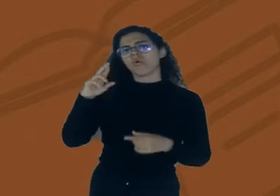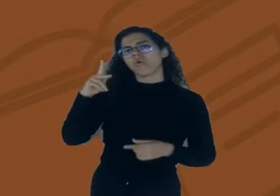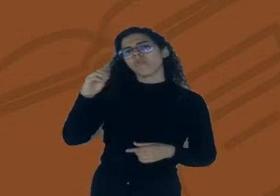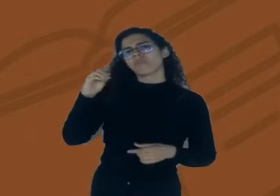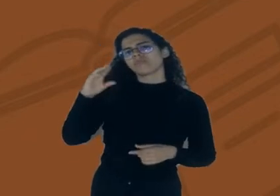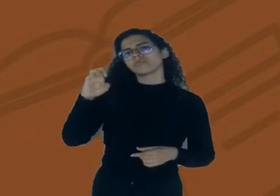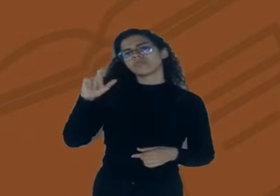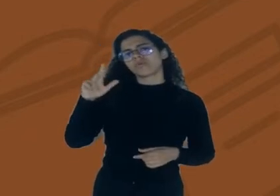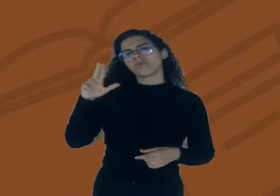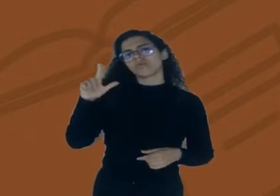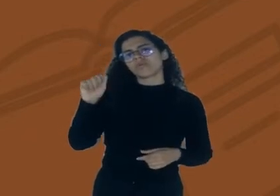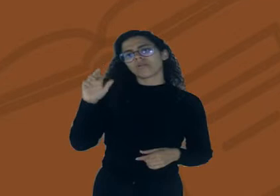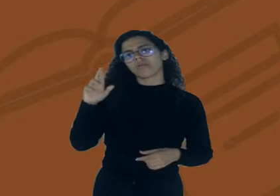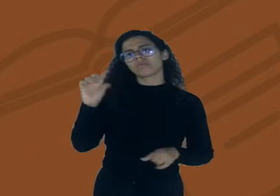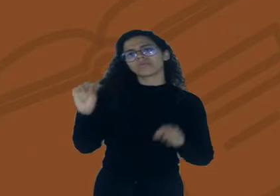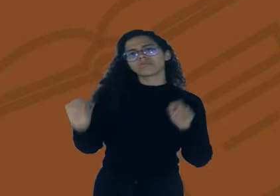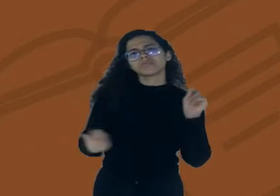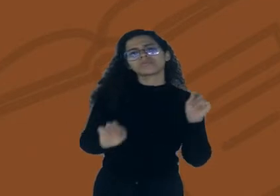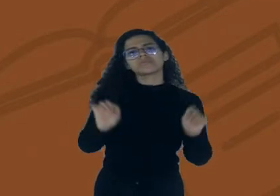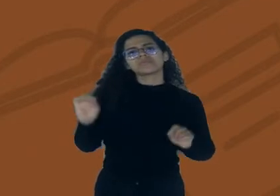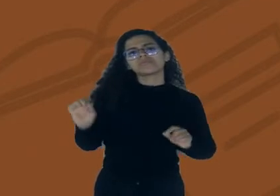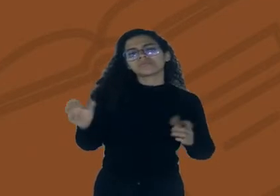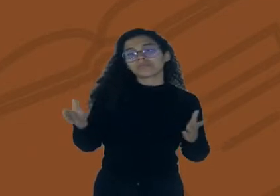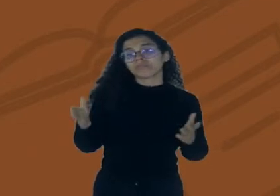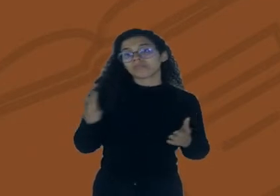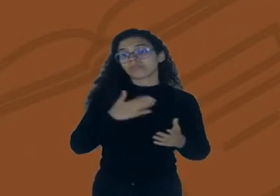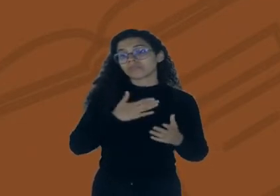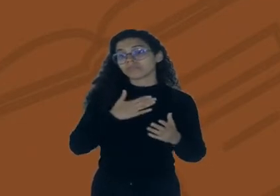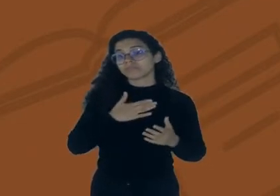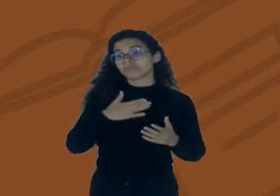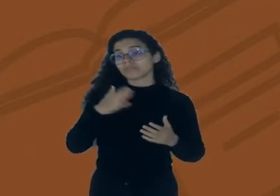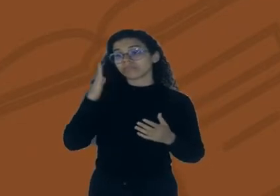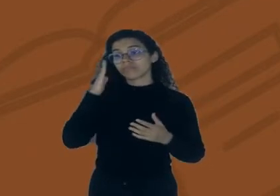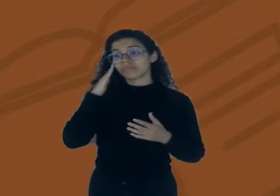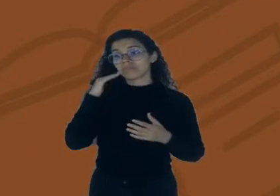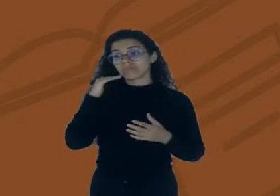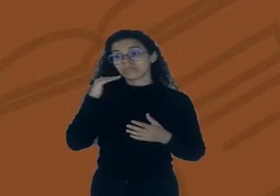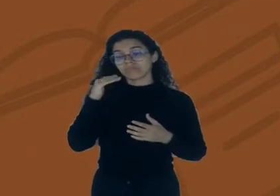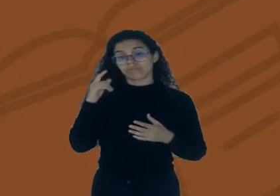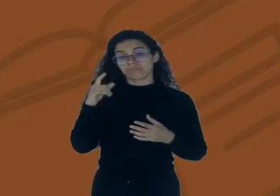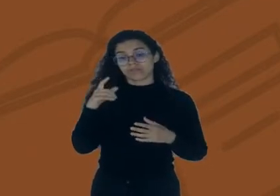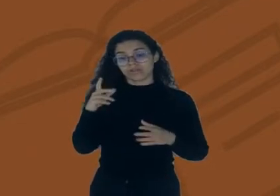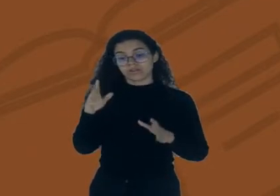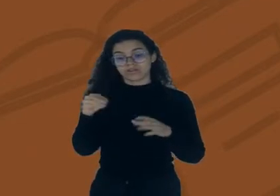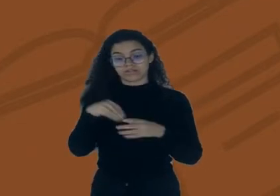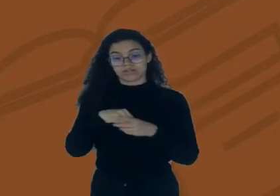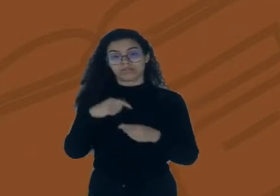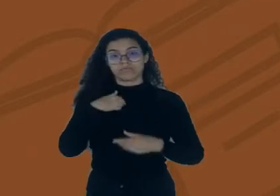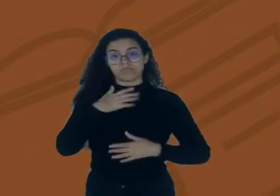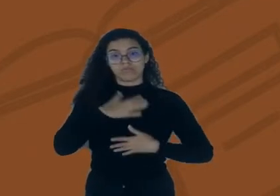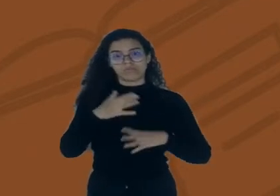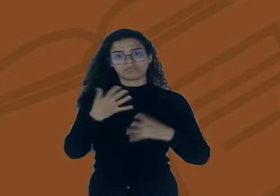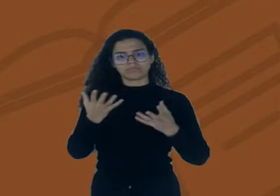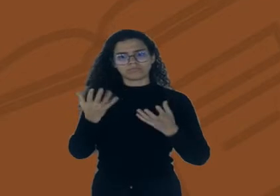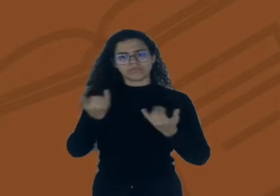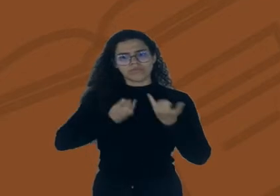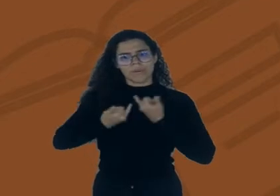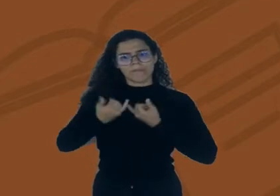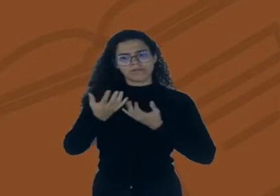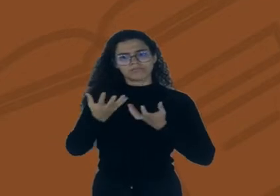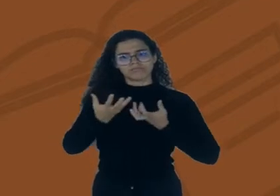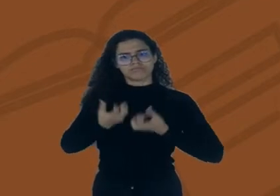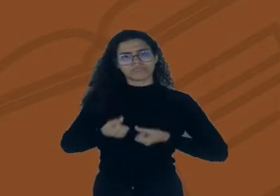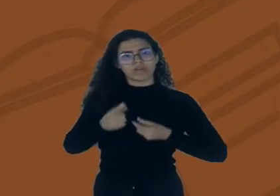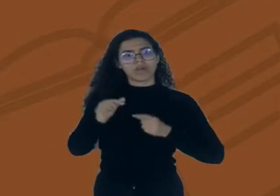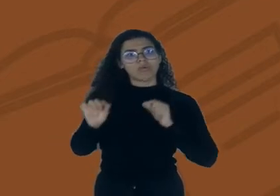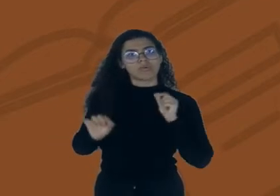o corpo celular? Eu já sei que a parte do meu sistema nervoso que capta as informações são os dendritos. Já pensou na